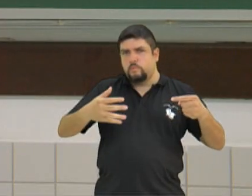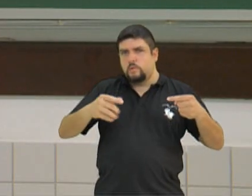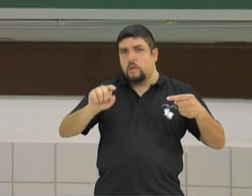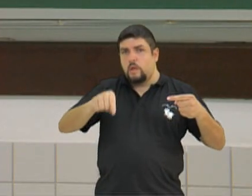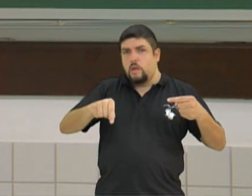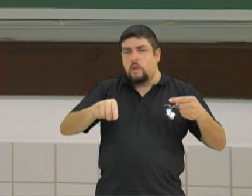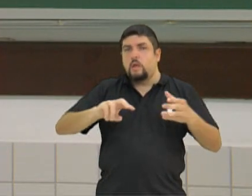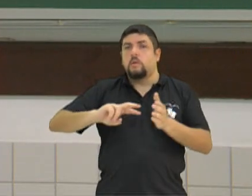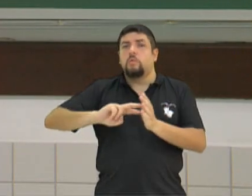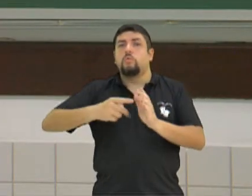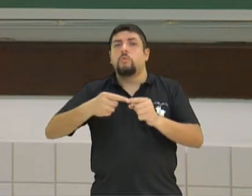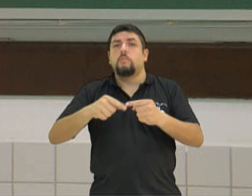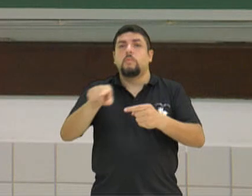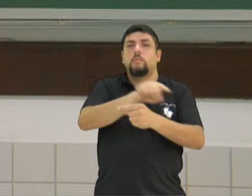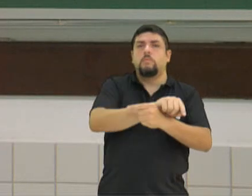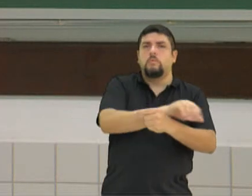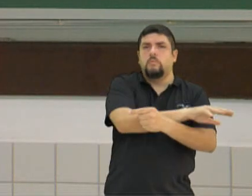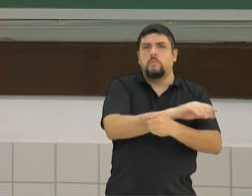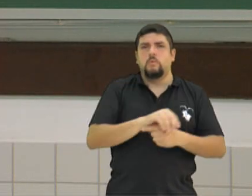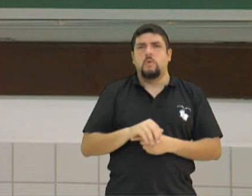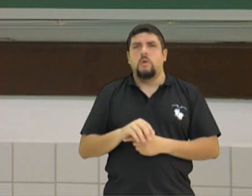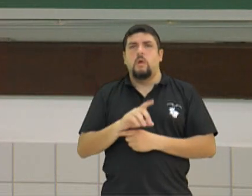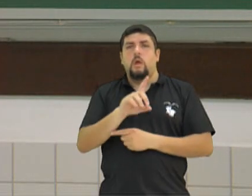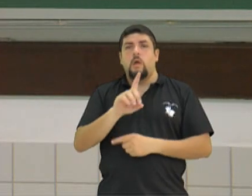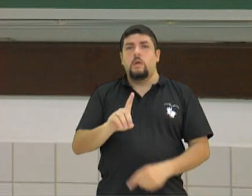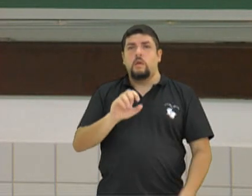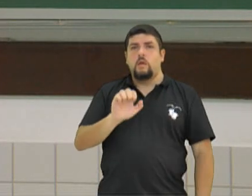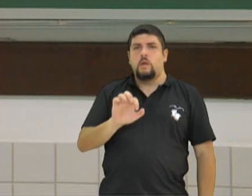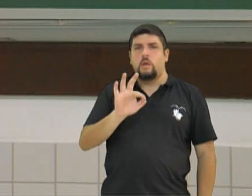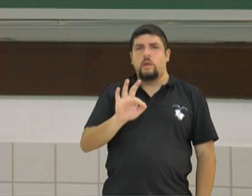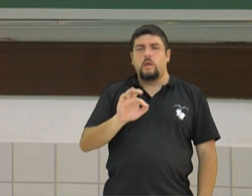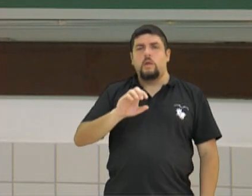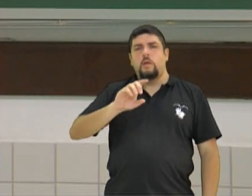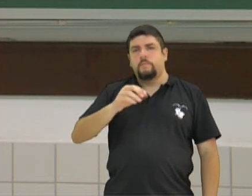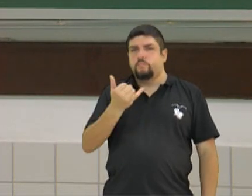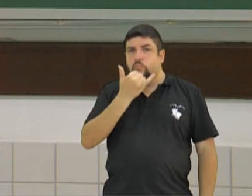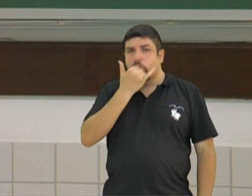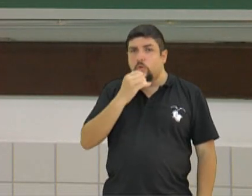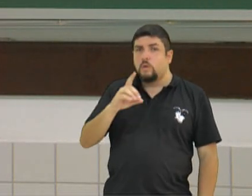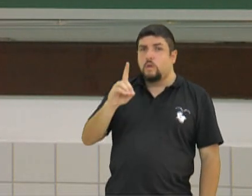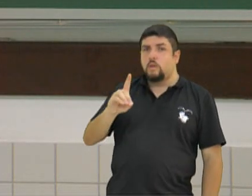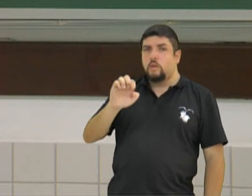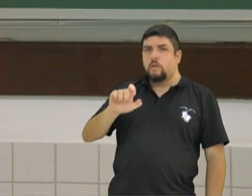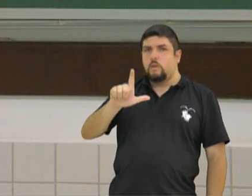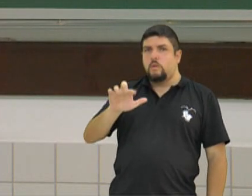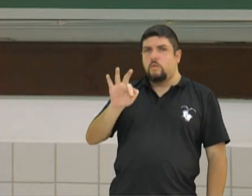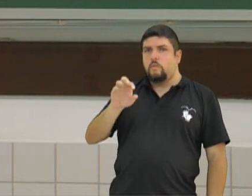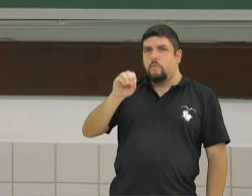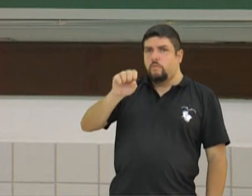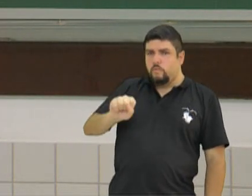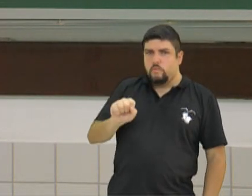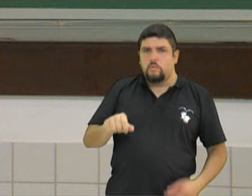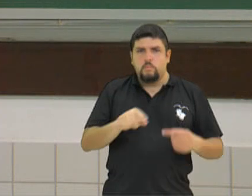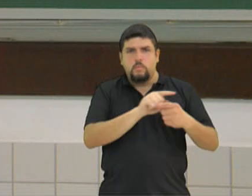significa ali o oráculo de Delfos. Então, para trazer essa explicação, ao invés de utilizar